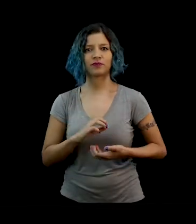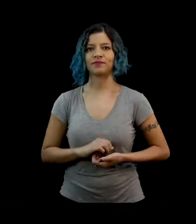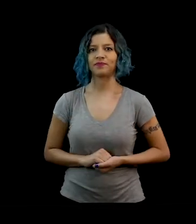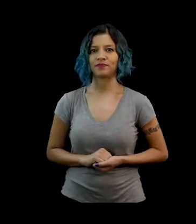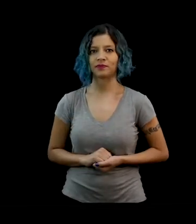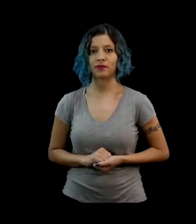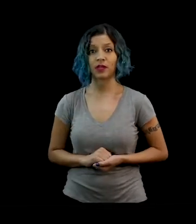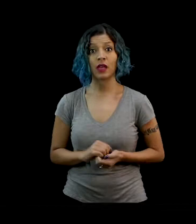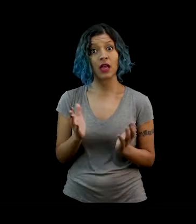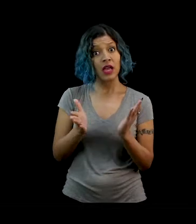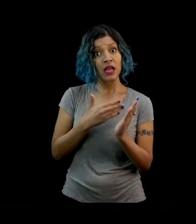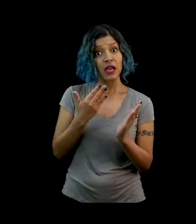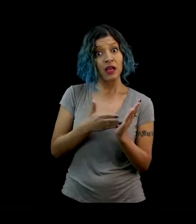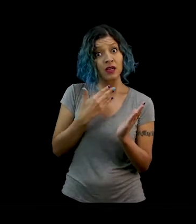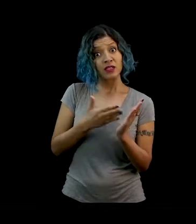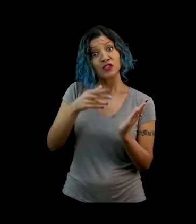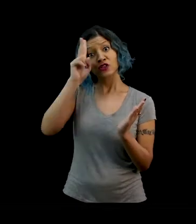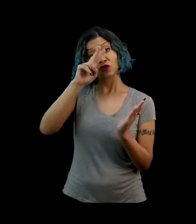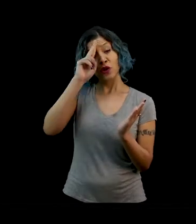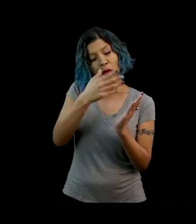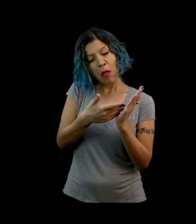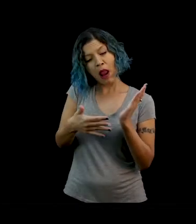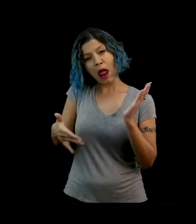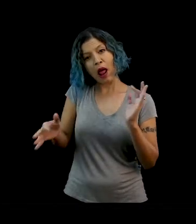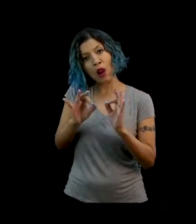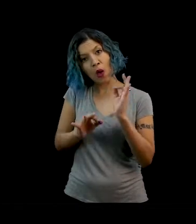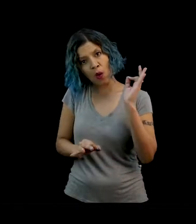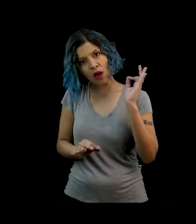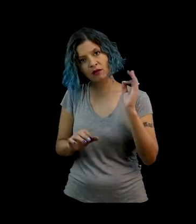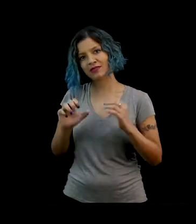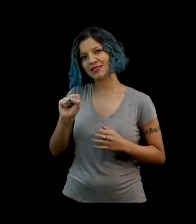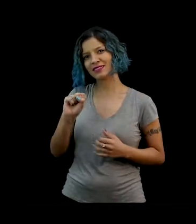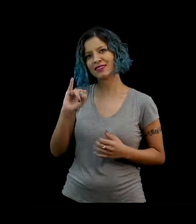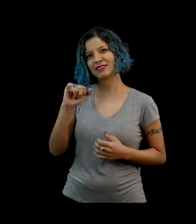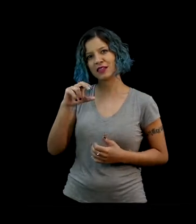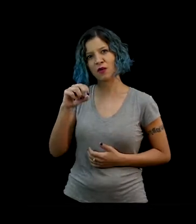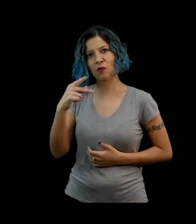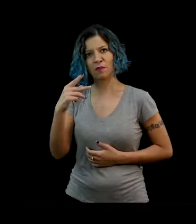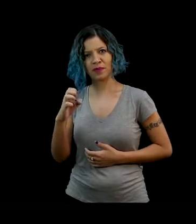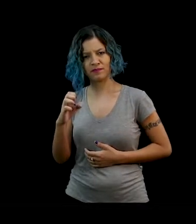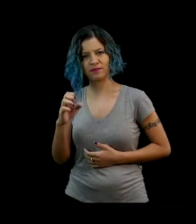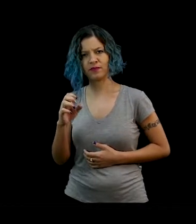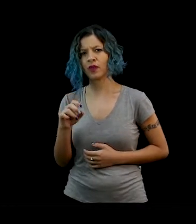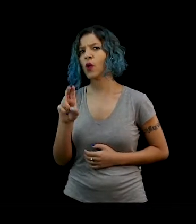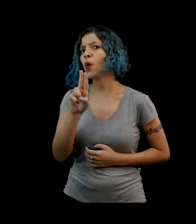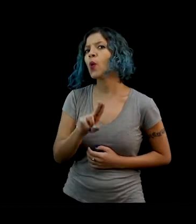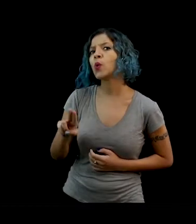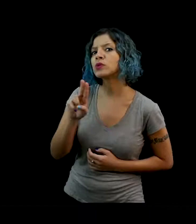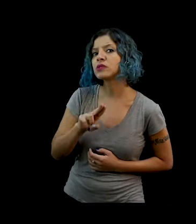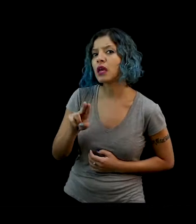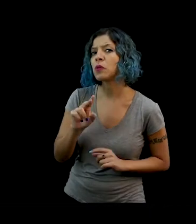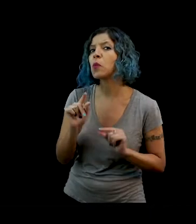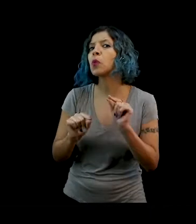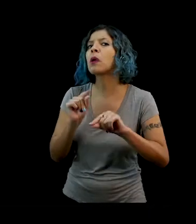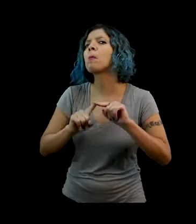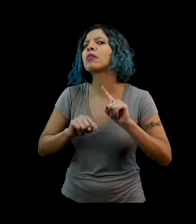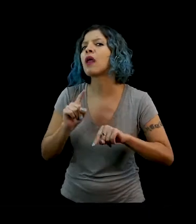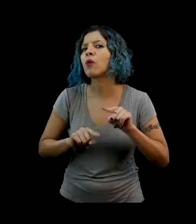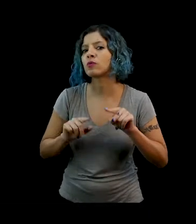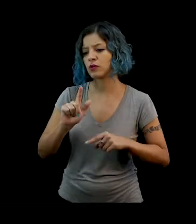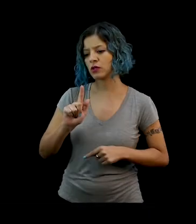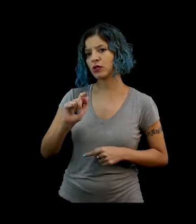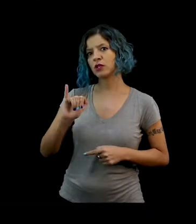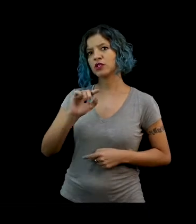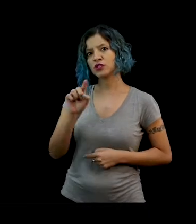história mais longa ele foi feito com giz pastel oleoso a minha vontade de